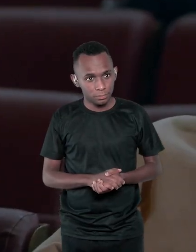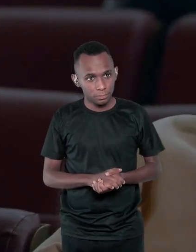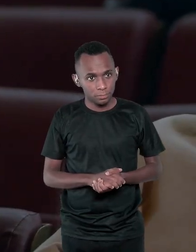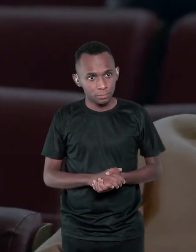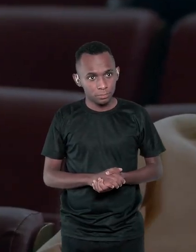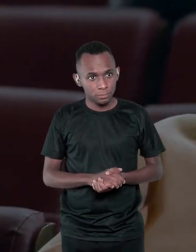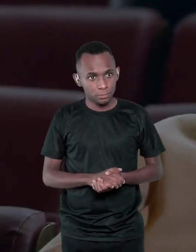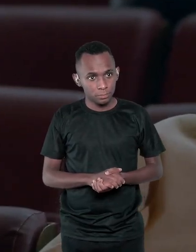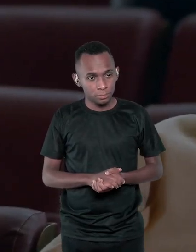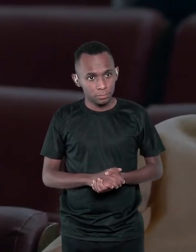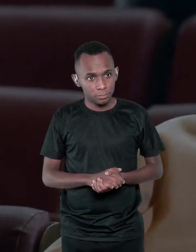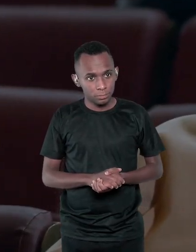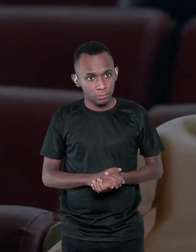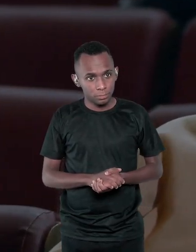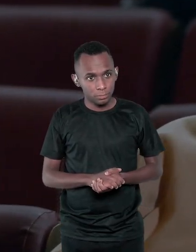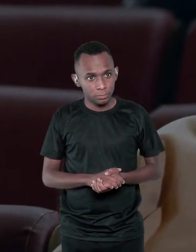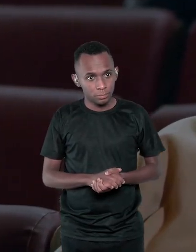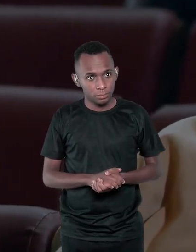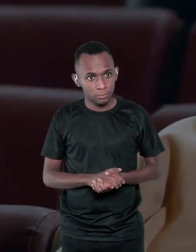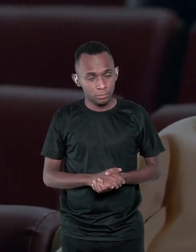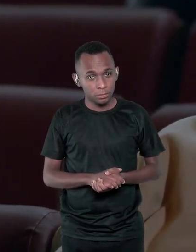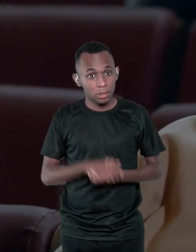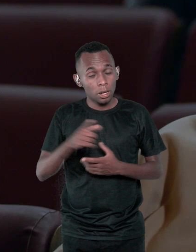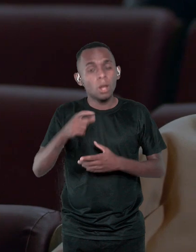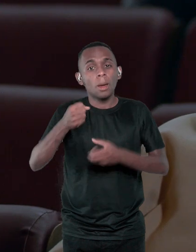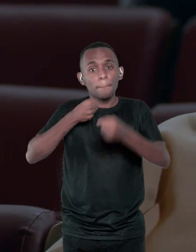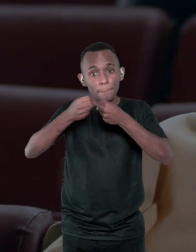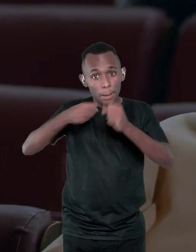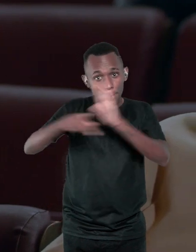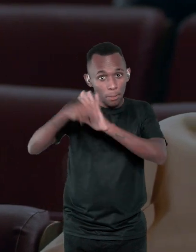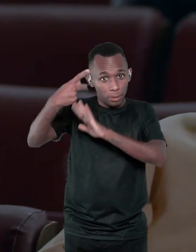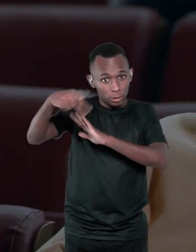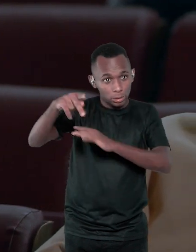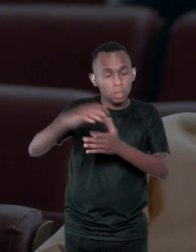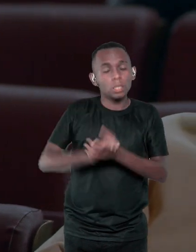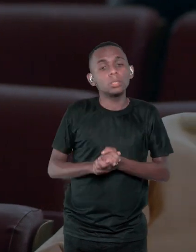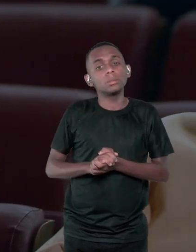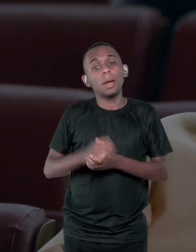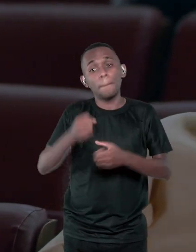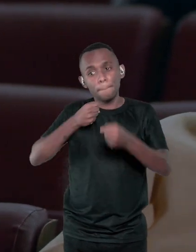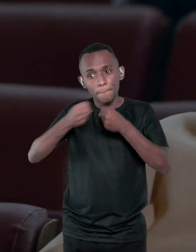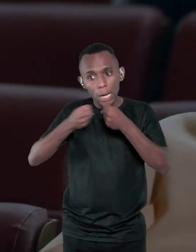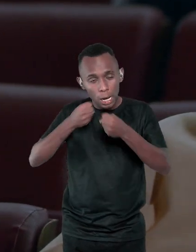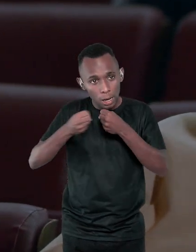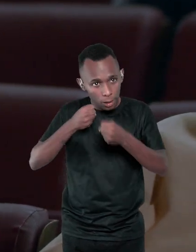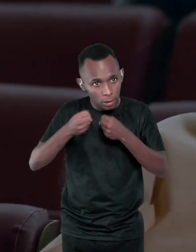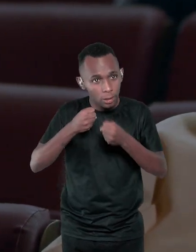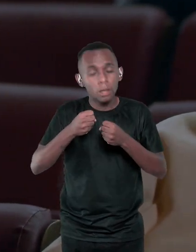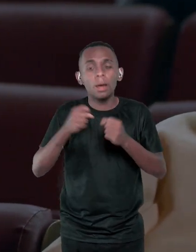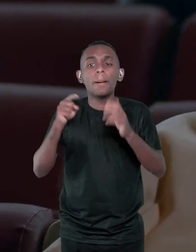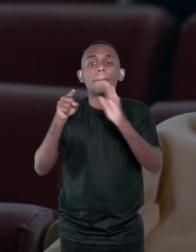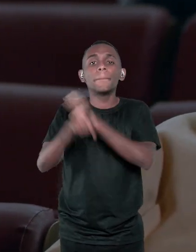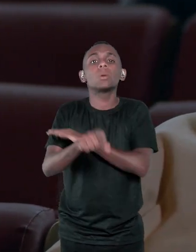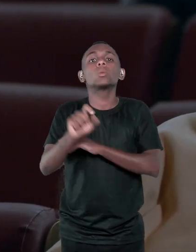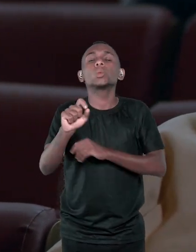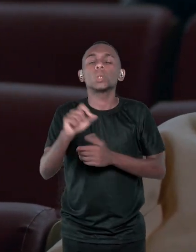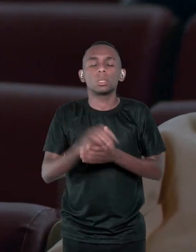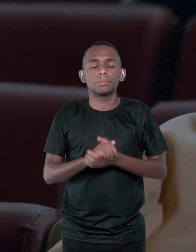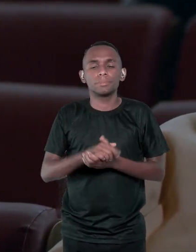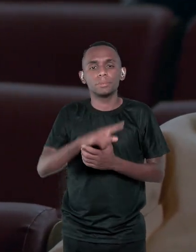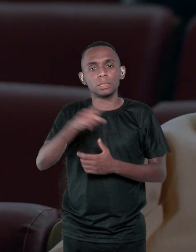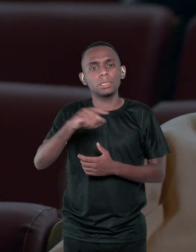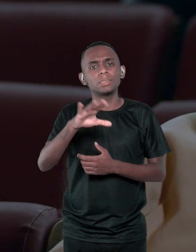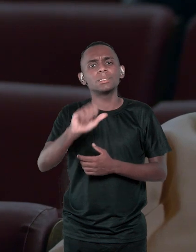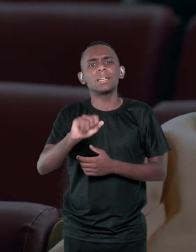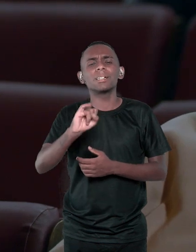uma pergunta aos convidados. No final do podcast dele, todo entrevistado ele faz a seguinte pergunta.